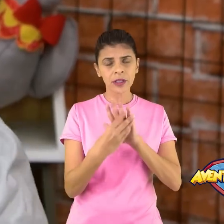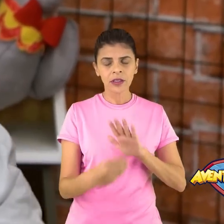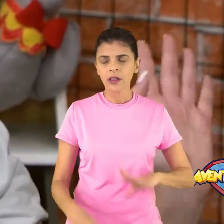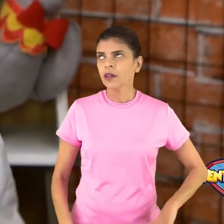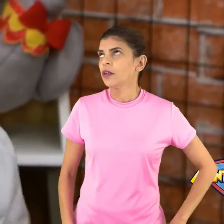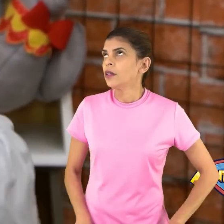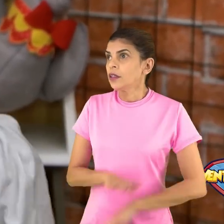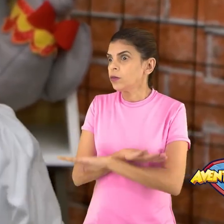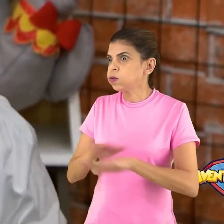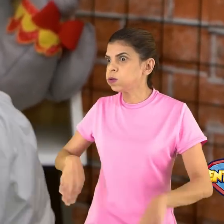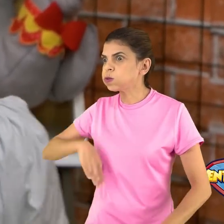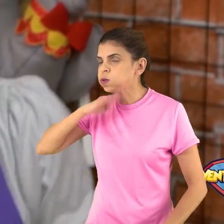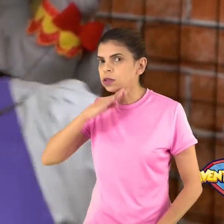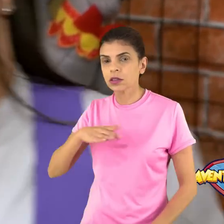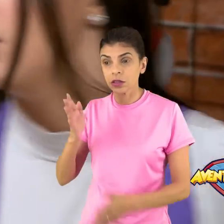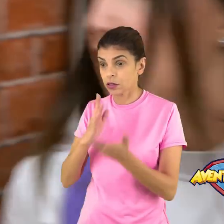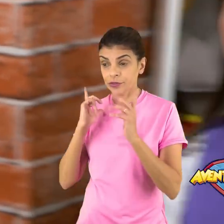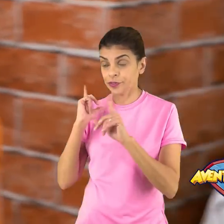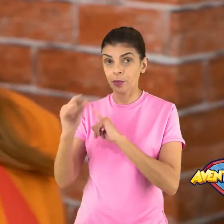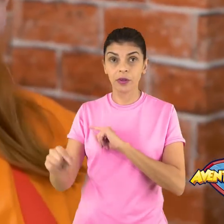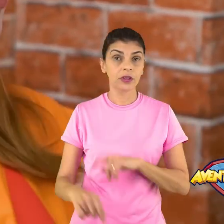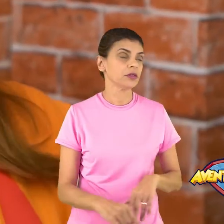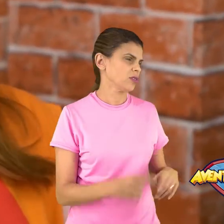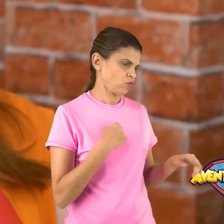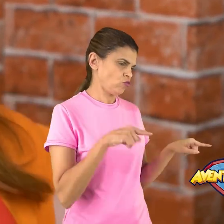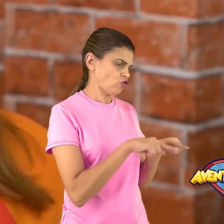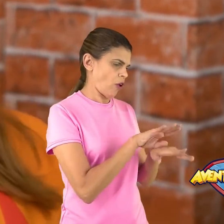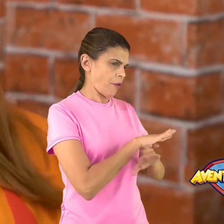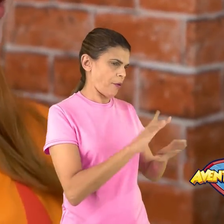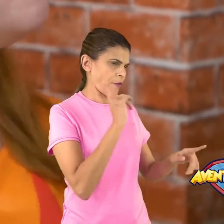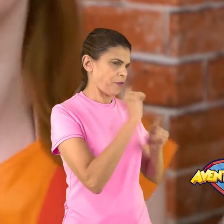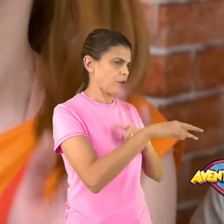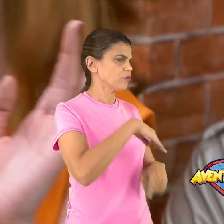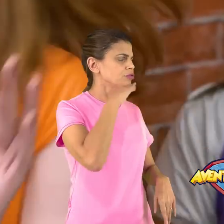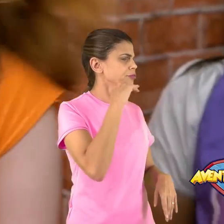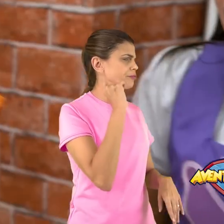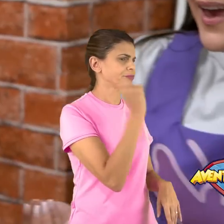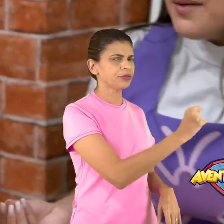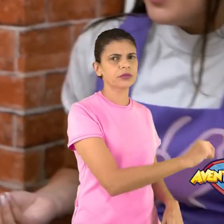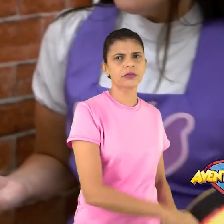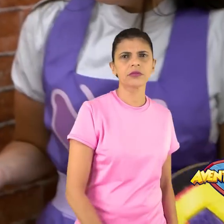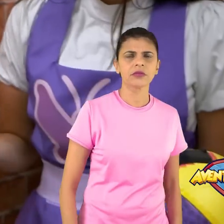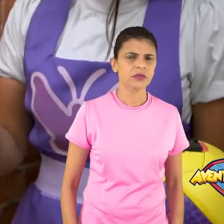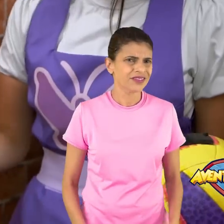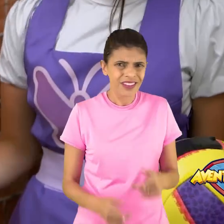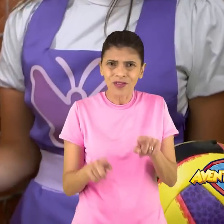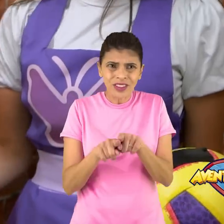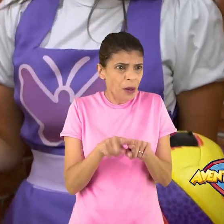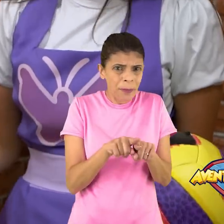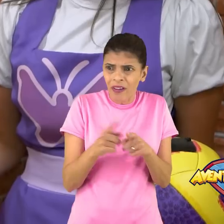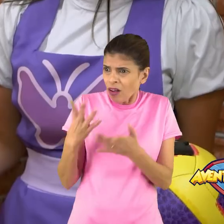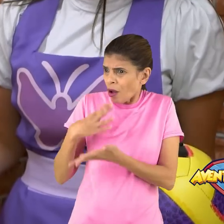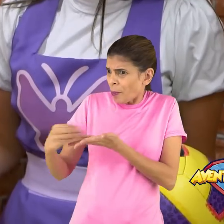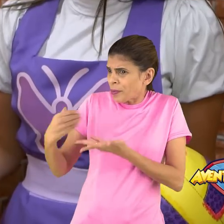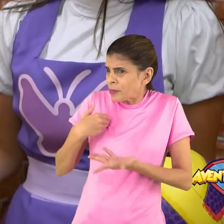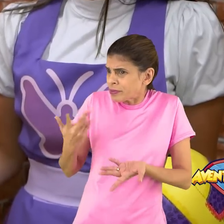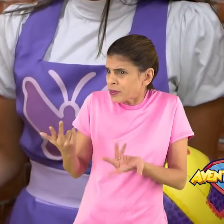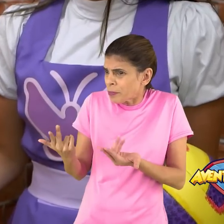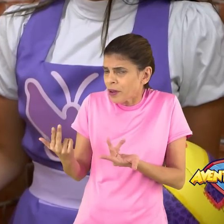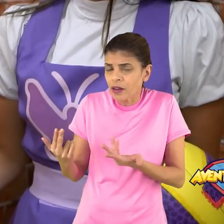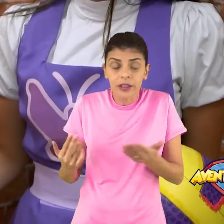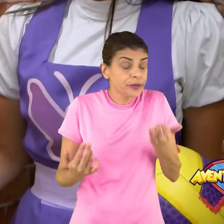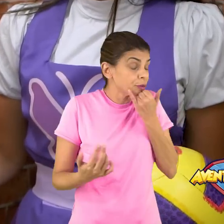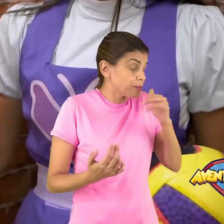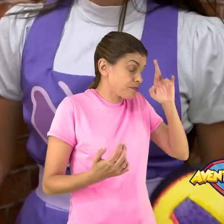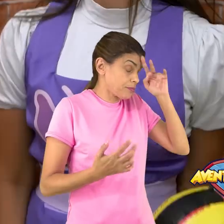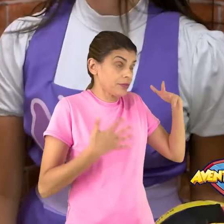Ai, pra mim já deu. Tô indo embora. Fui. Ai, pra mim já deu. Tô indo embora. Fui. Ei, Manu, até você tá me imitando. Foi